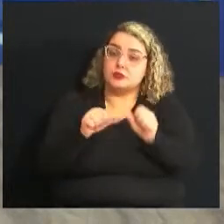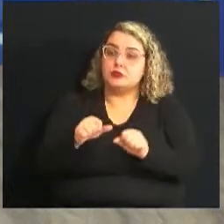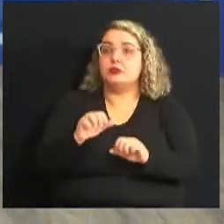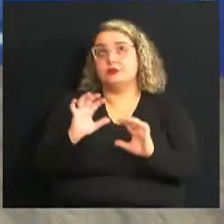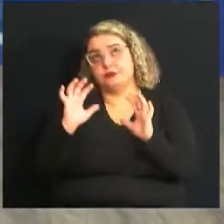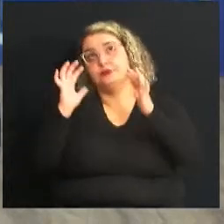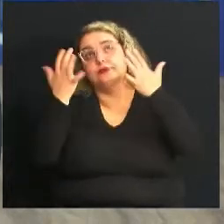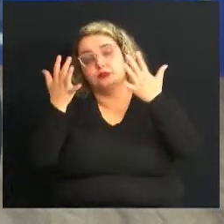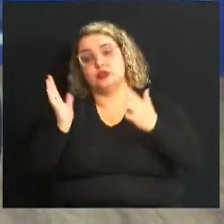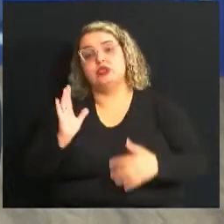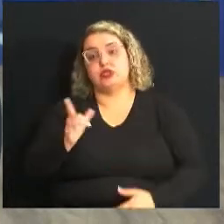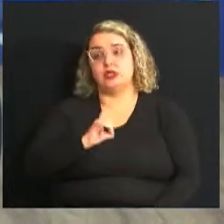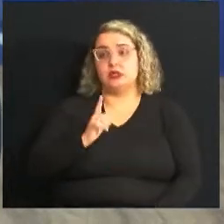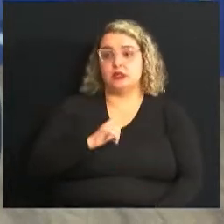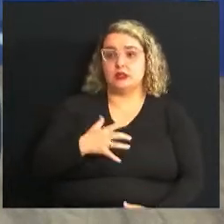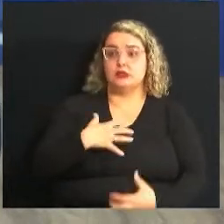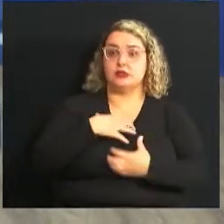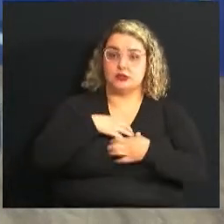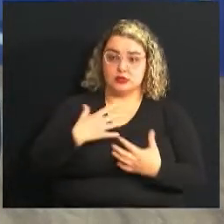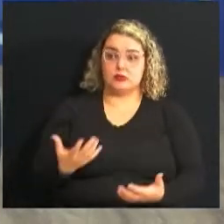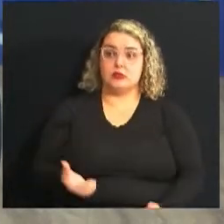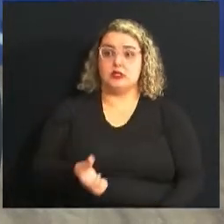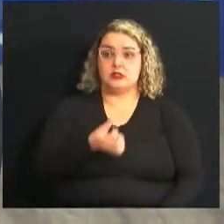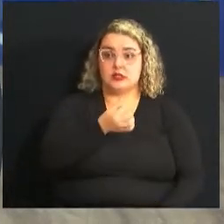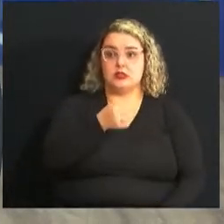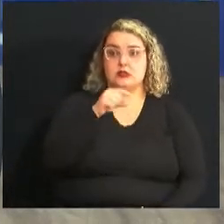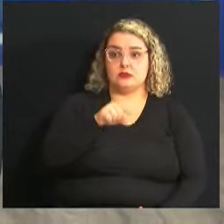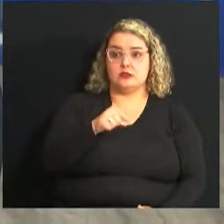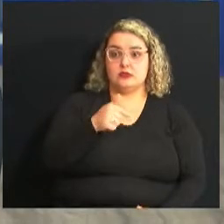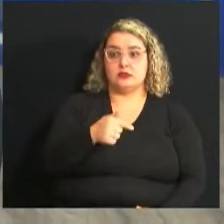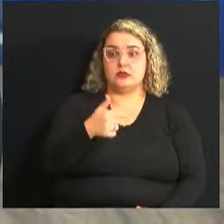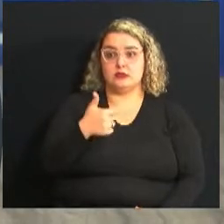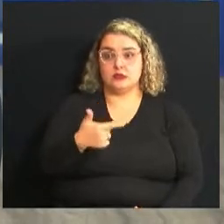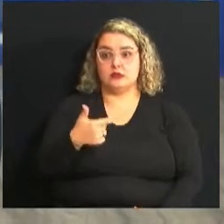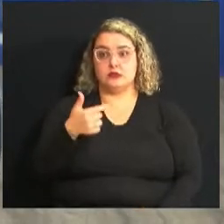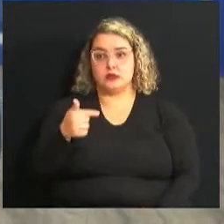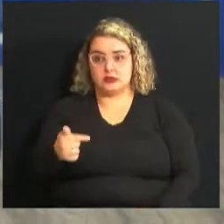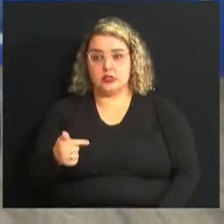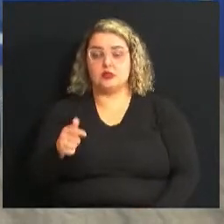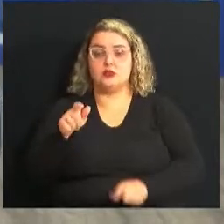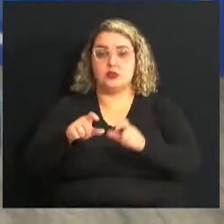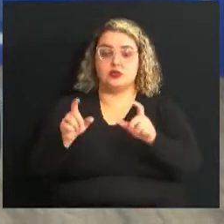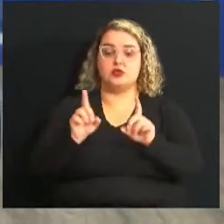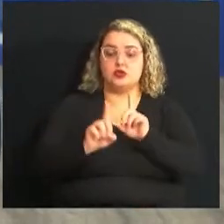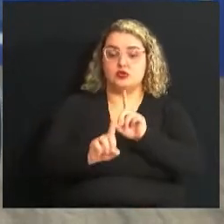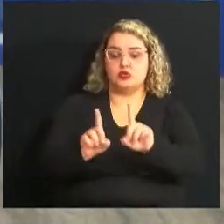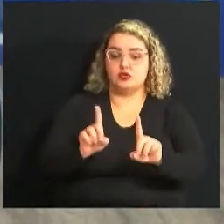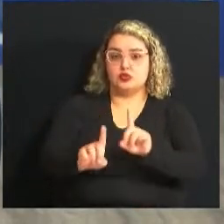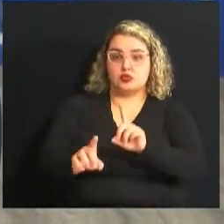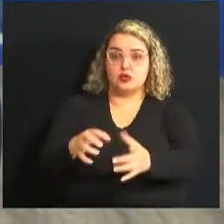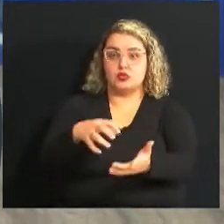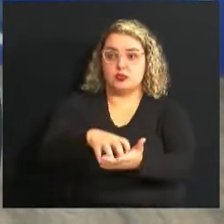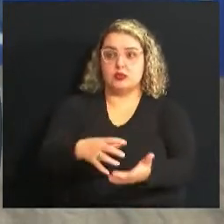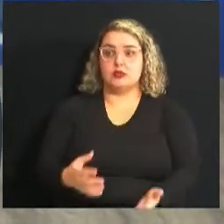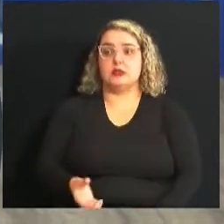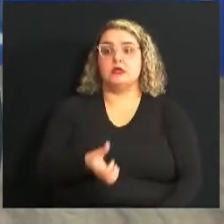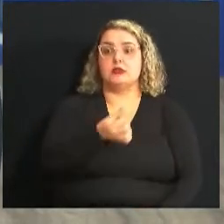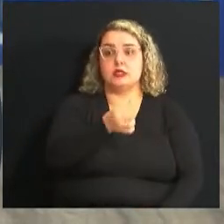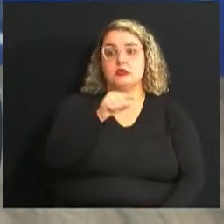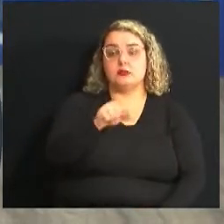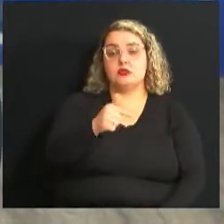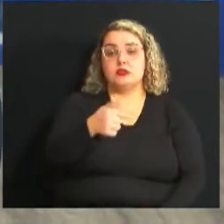já tem algum sintoma. Então, 6.727 pessoas procuraram. Dessas 6.700 pessoas,